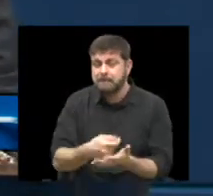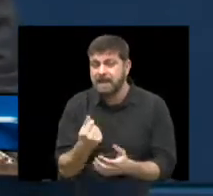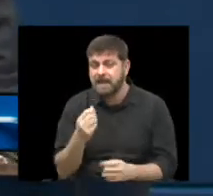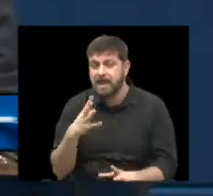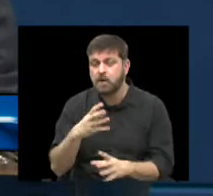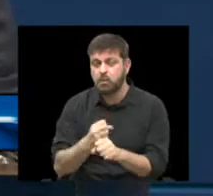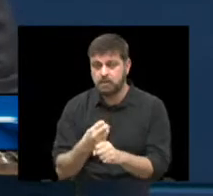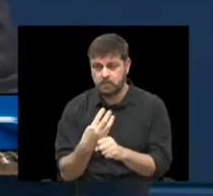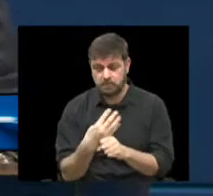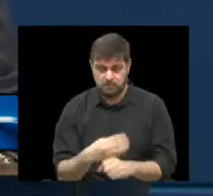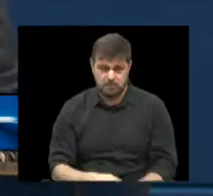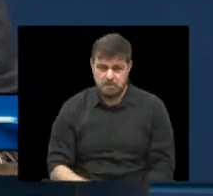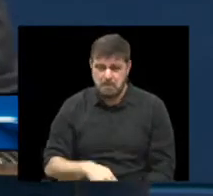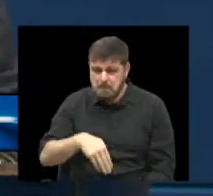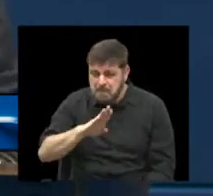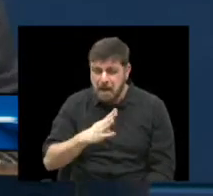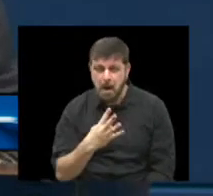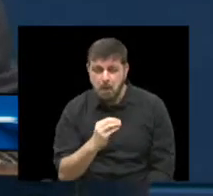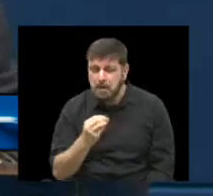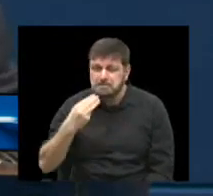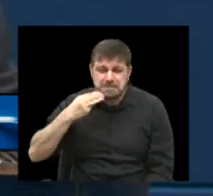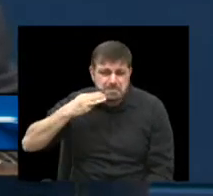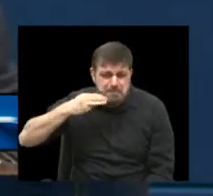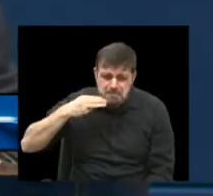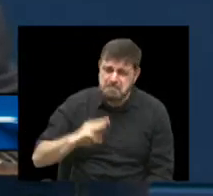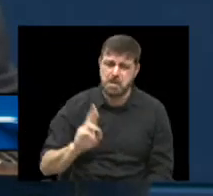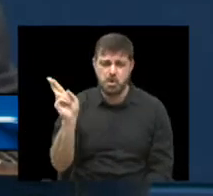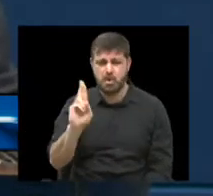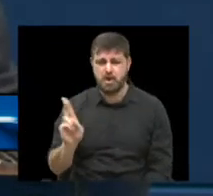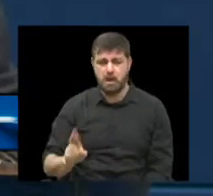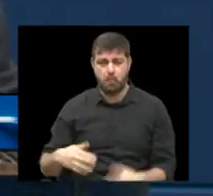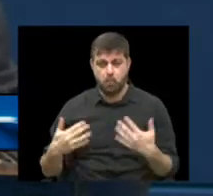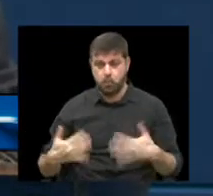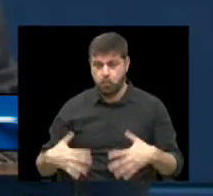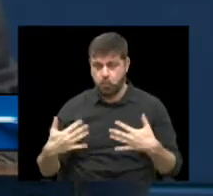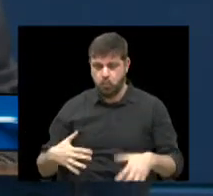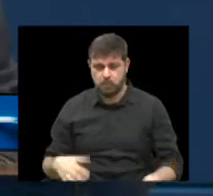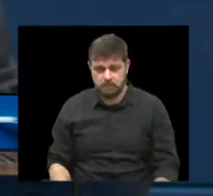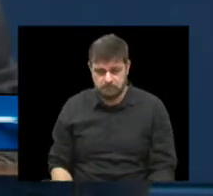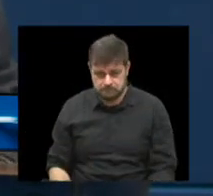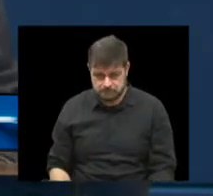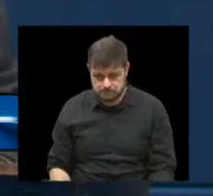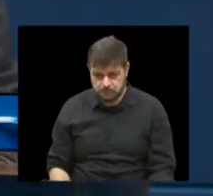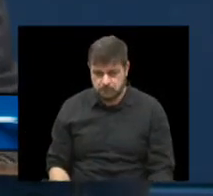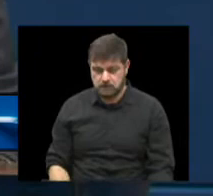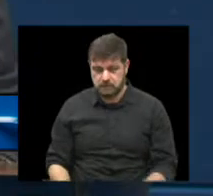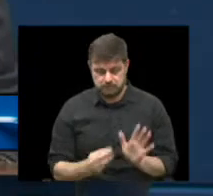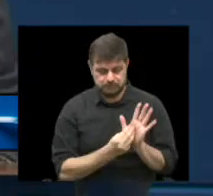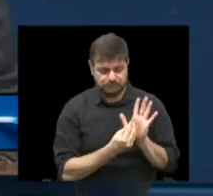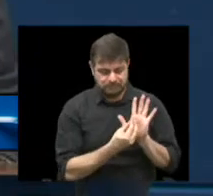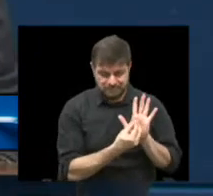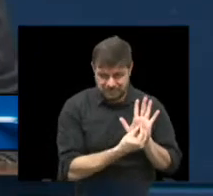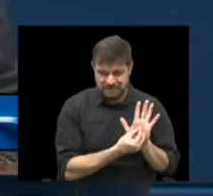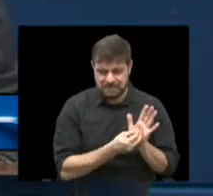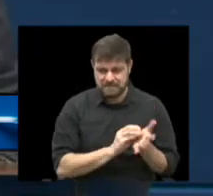de reais. De janeiro de 2013 a dezembro de 2015, a Sanasa investiu